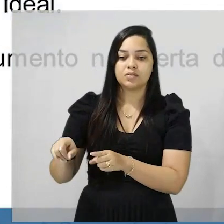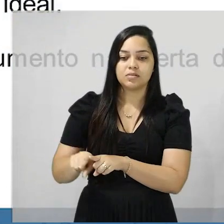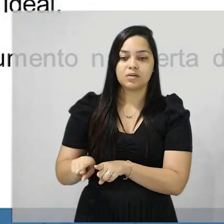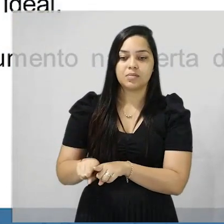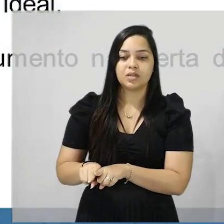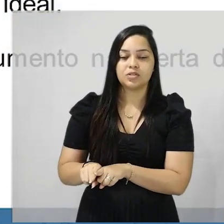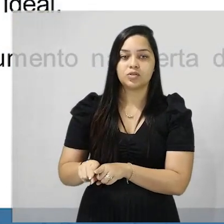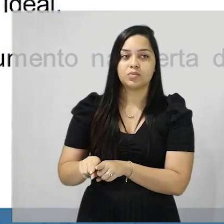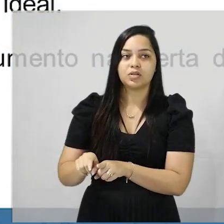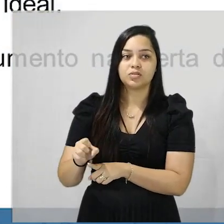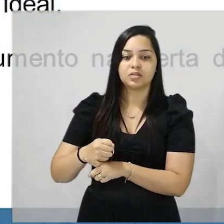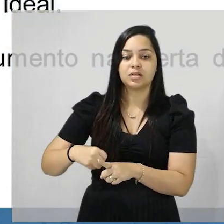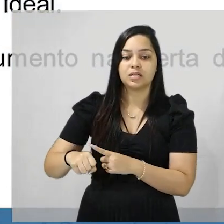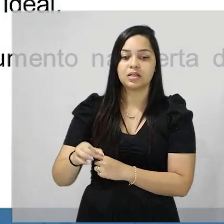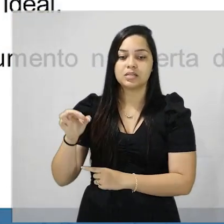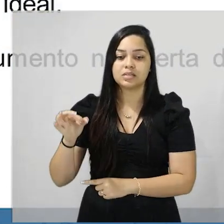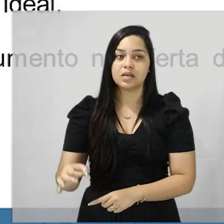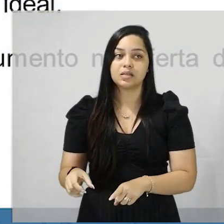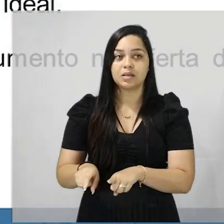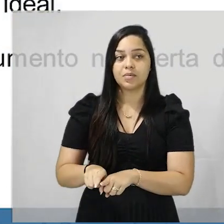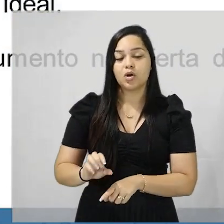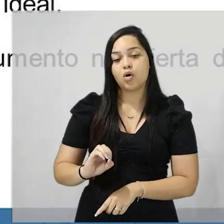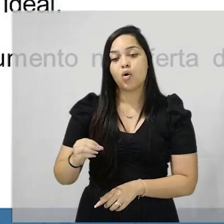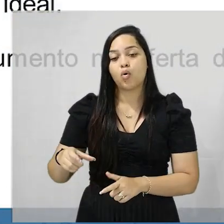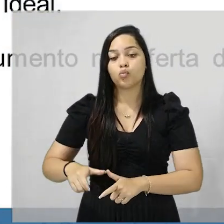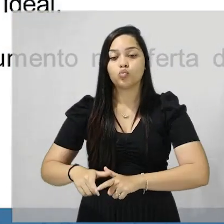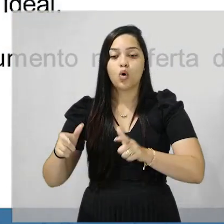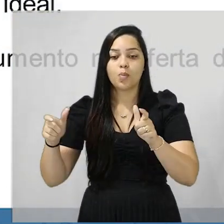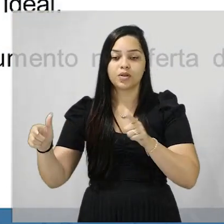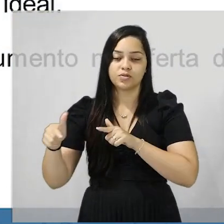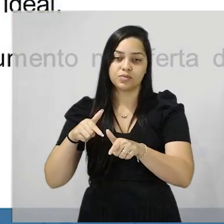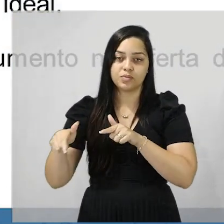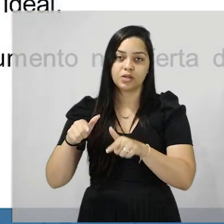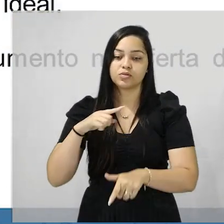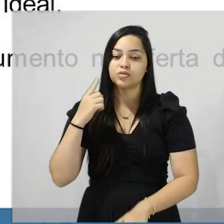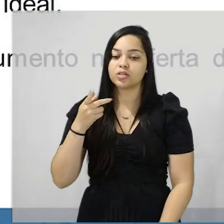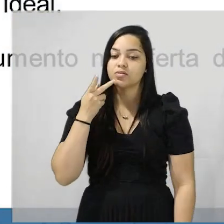de uma sociedade ideal ou do aumento de empregos. Nós estamos